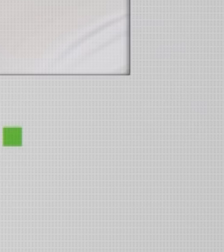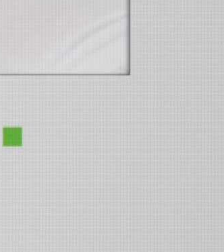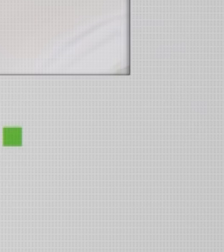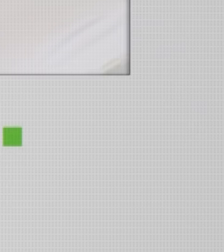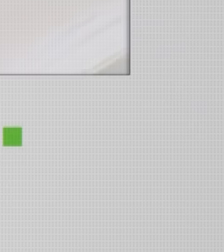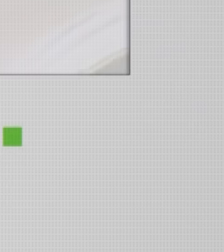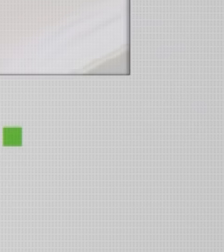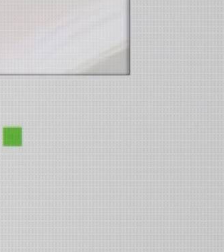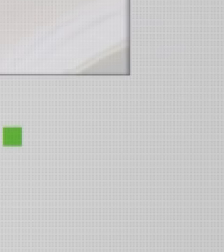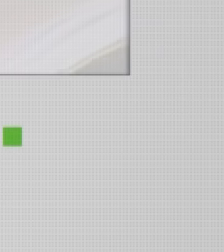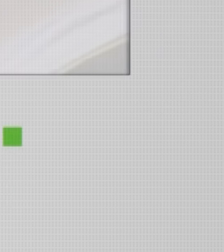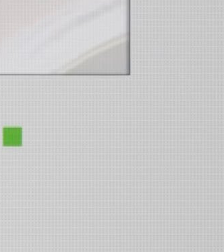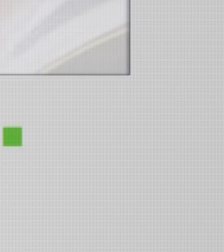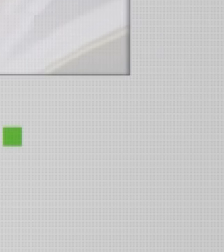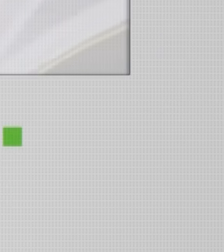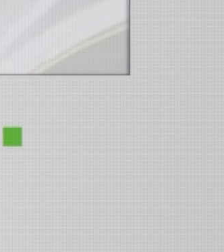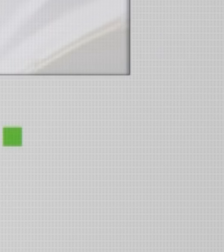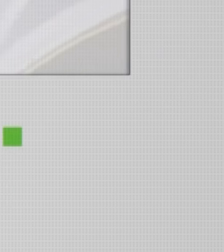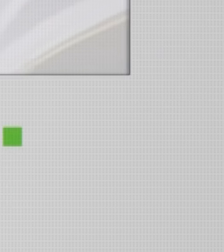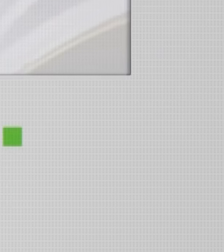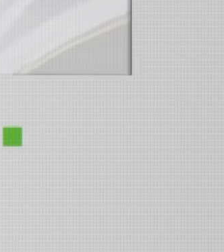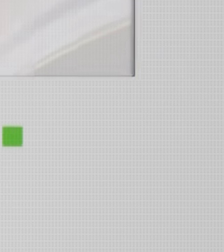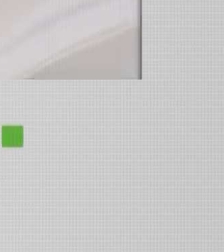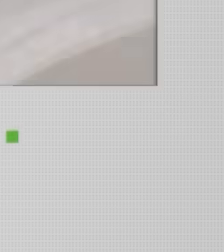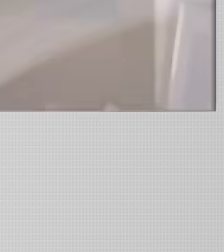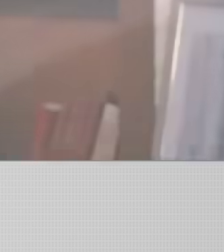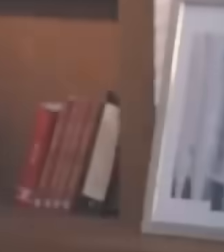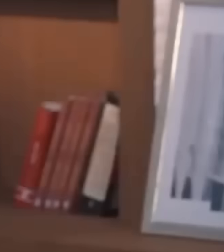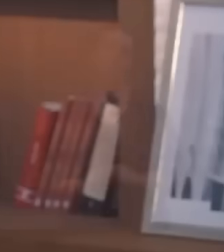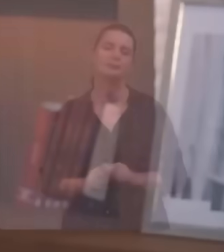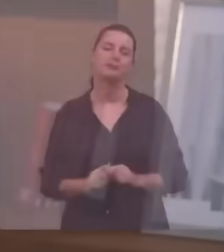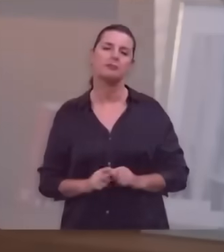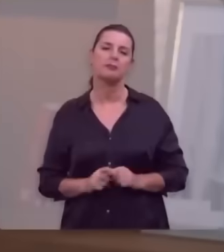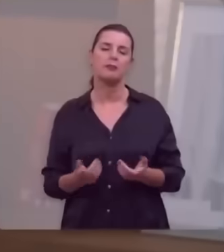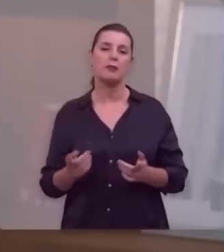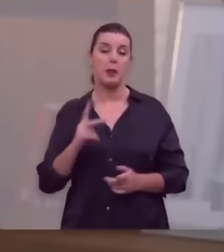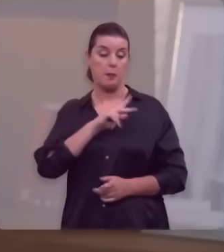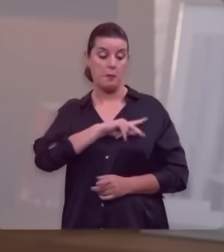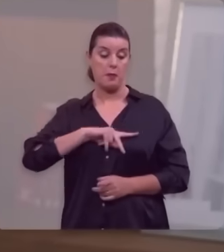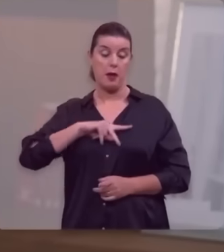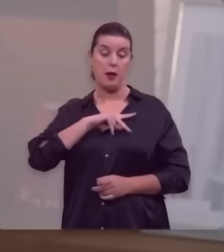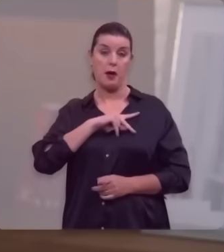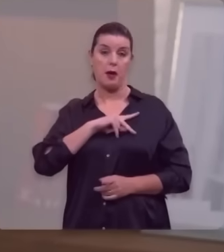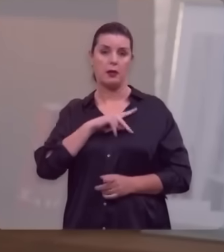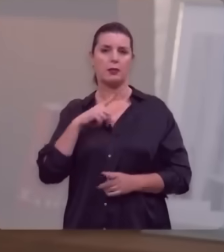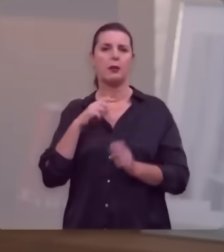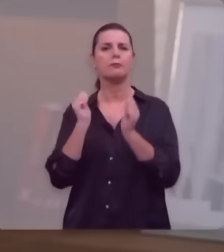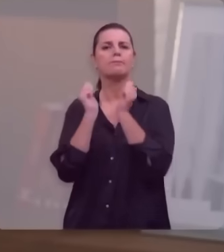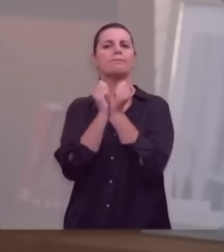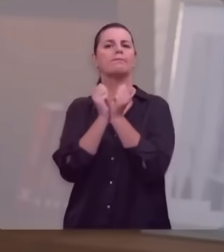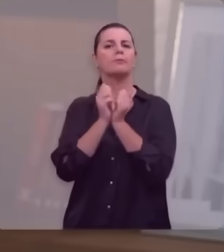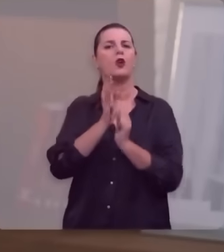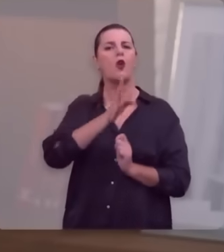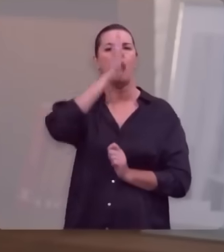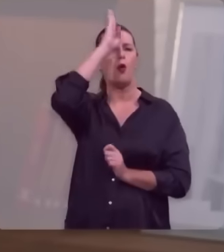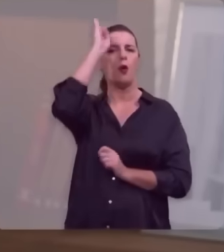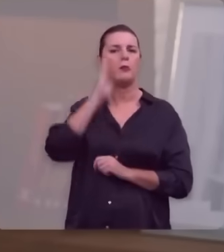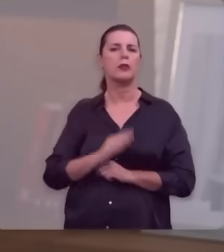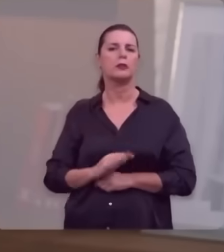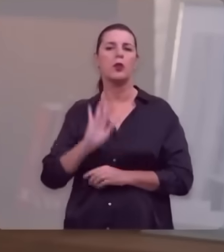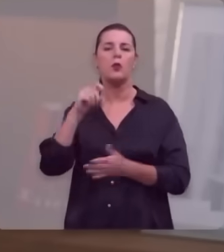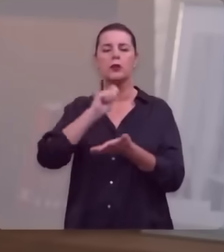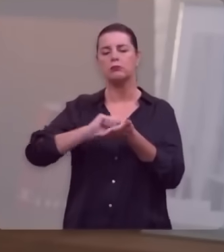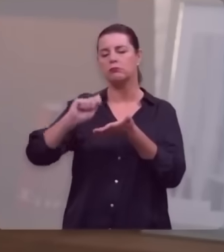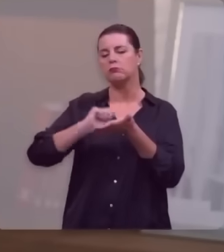antemão preparou para que andássemos nelas o apóstolo Paulo estava preso em Roma quando Escreveu a carta aos